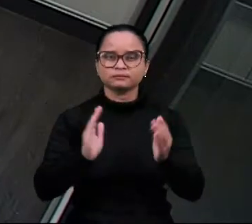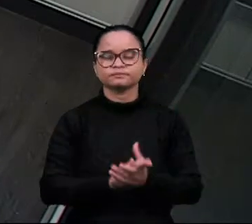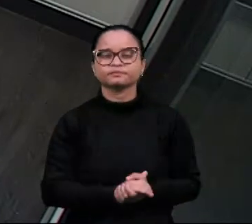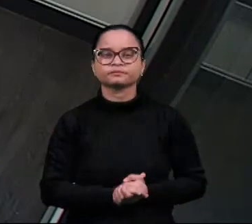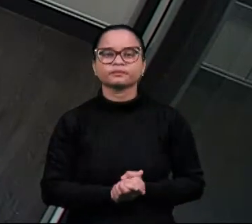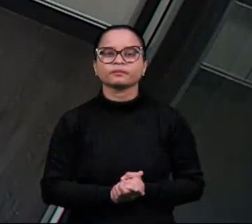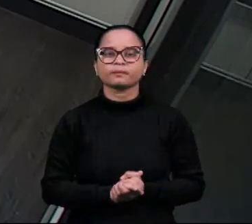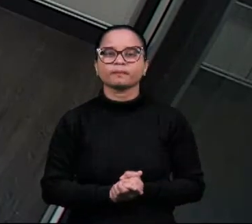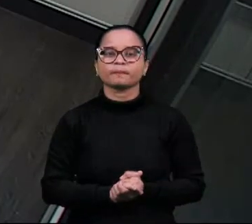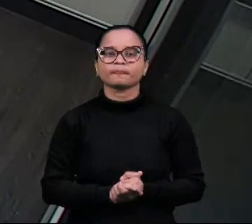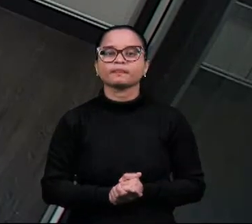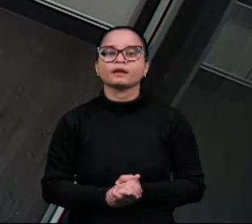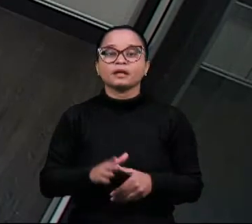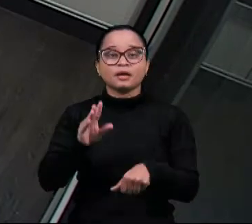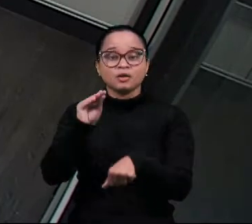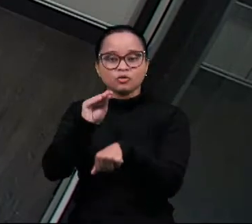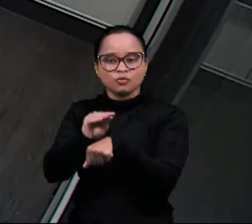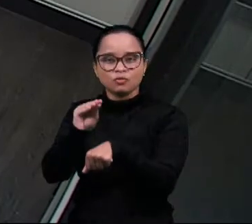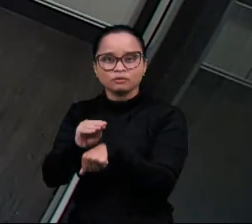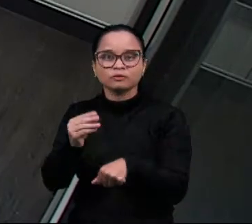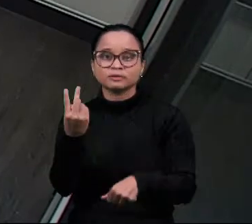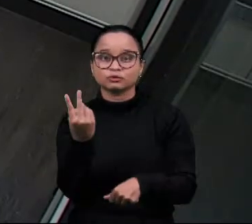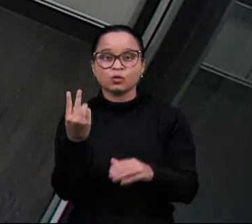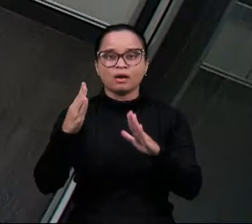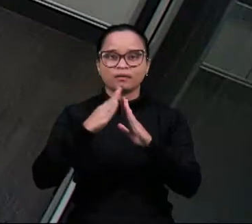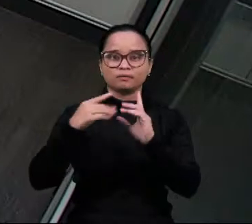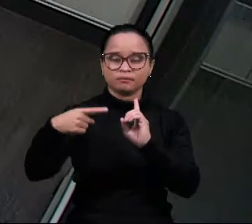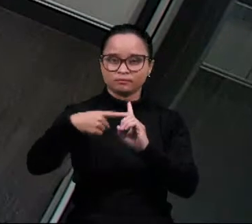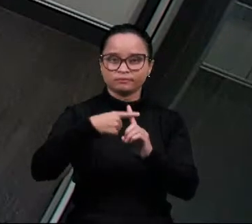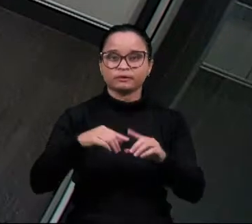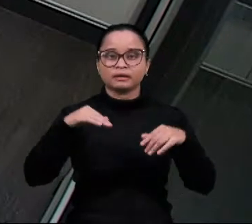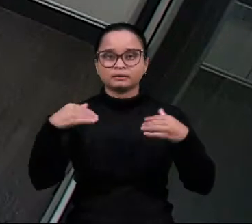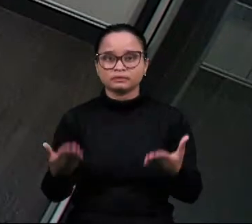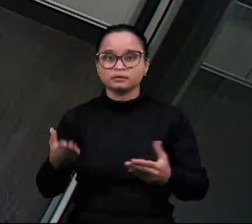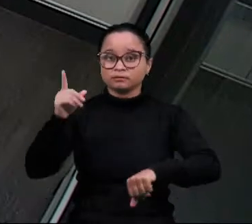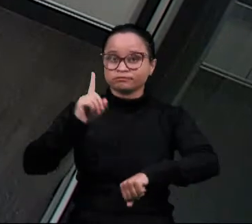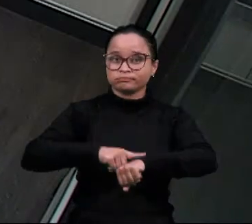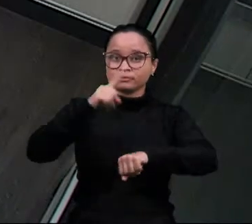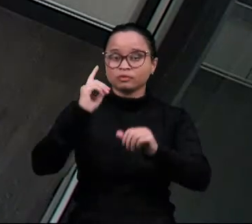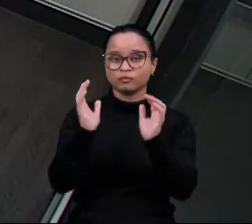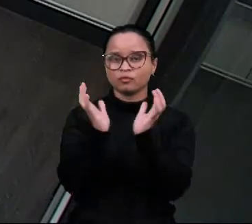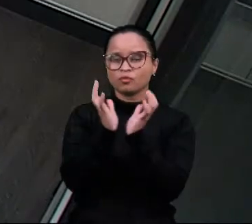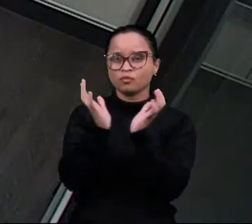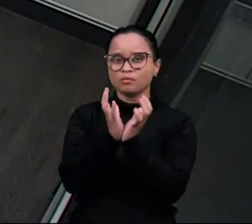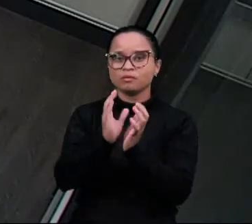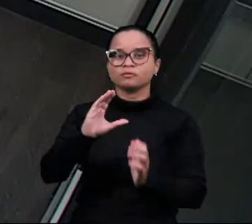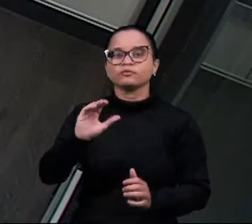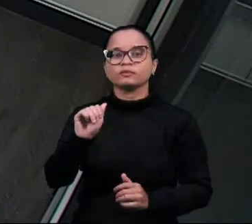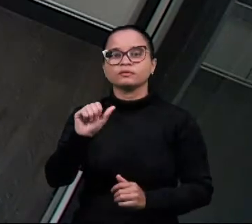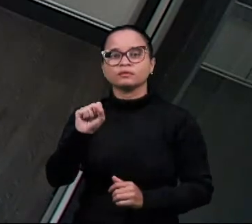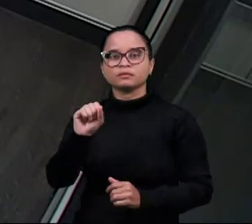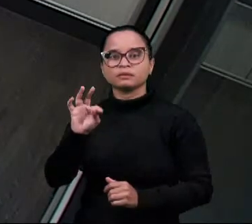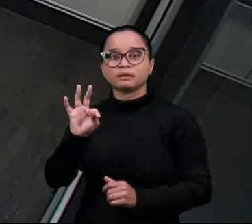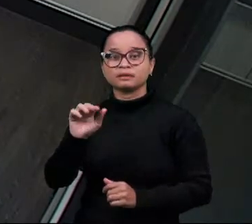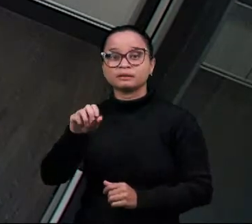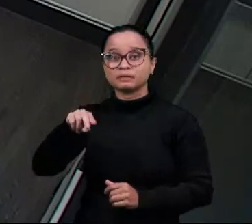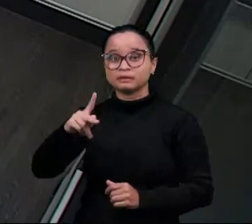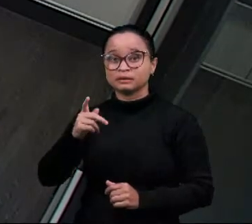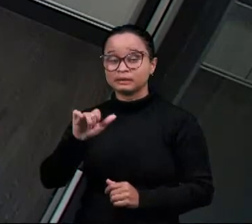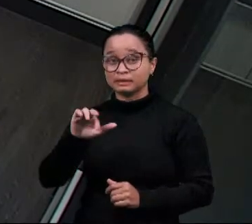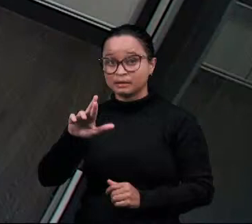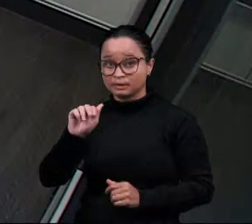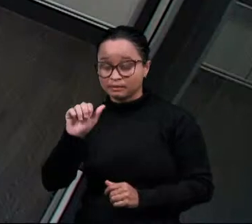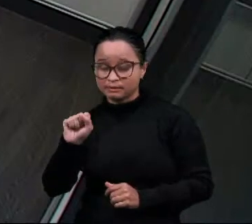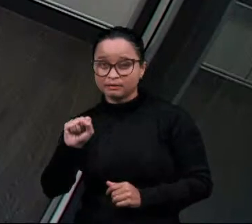as duas igrejas. Então, nesse momento, um grupo de Castanheiras veio para a igreja de Praia da Costa 4. E